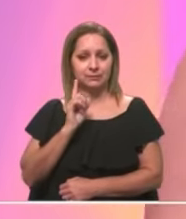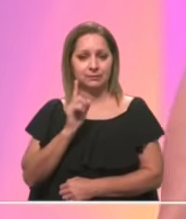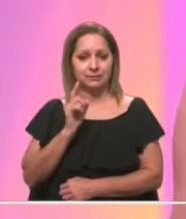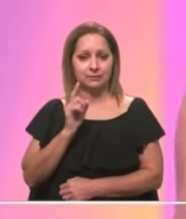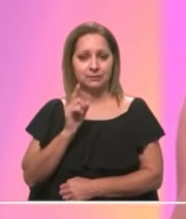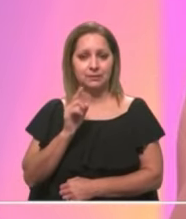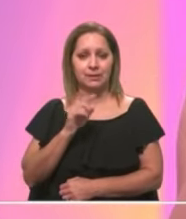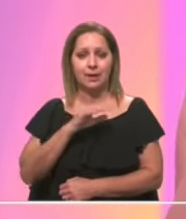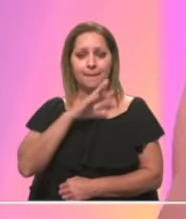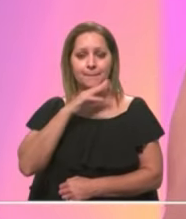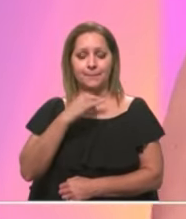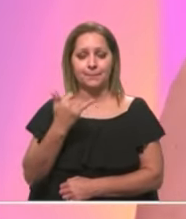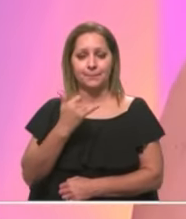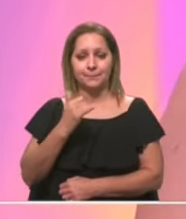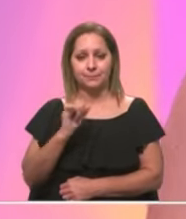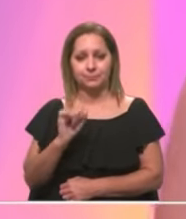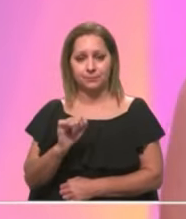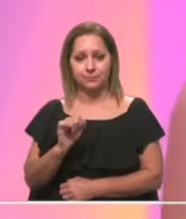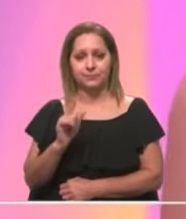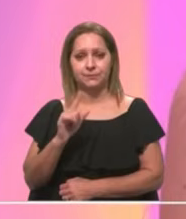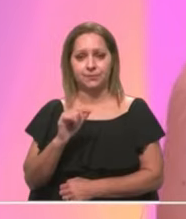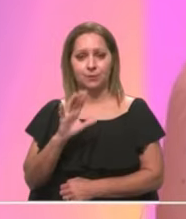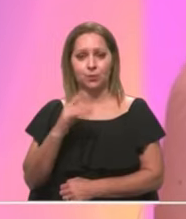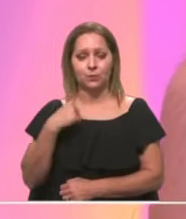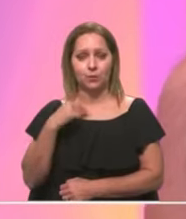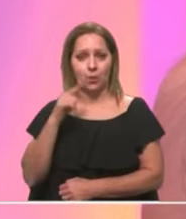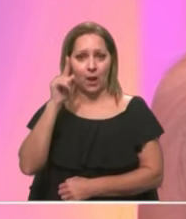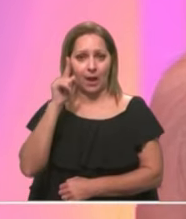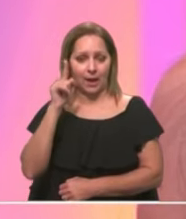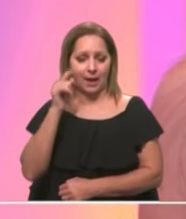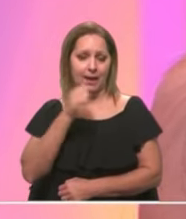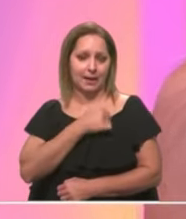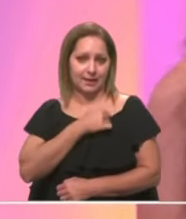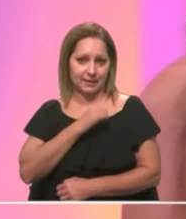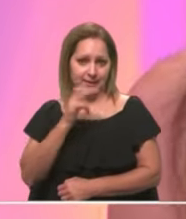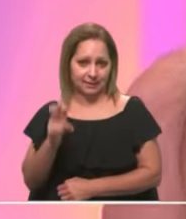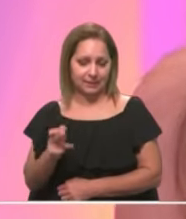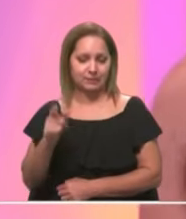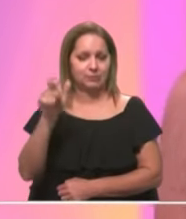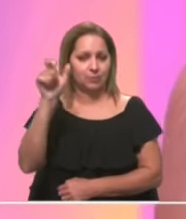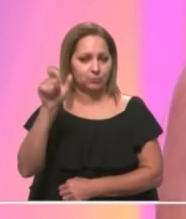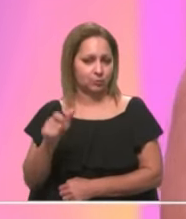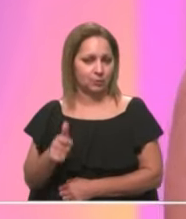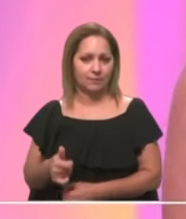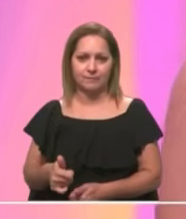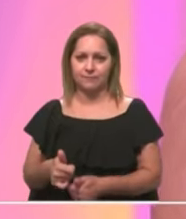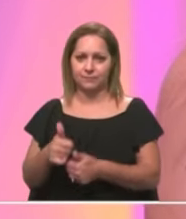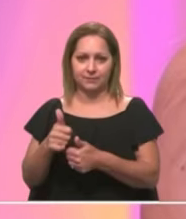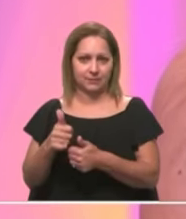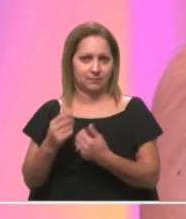minha segunda mãe também no tempo em que vivi lá, que era uma ótima pessoa, das melhores pessoas que